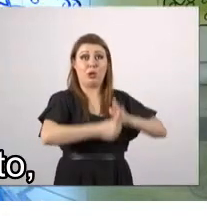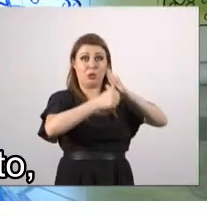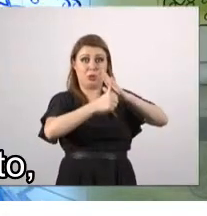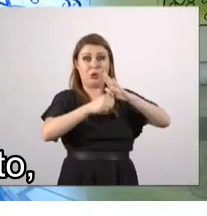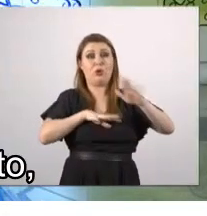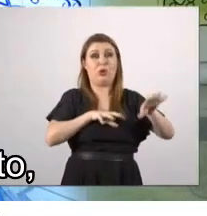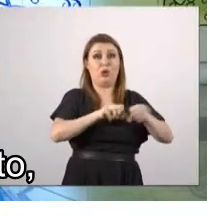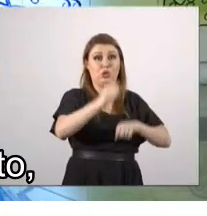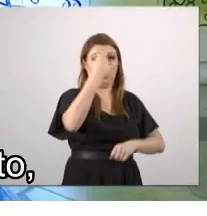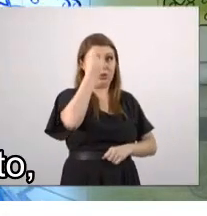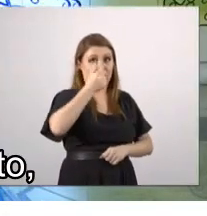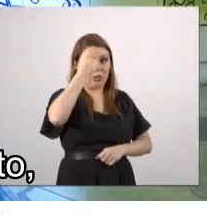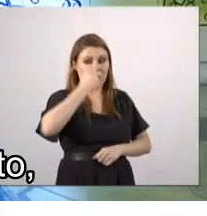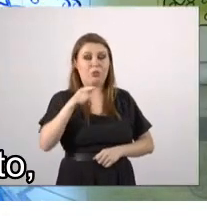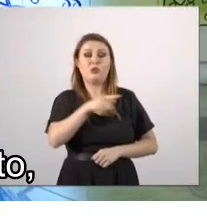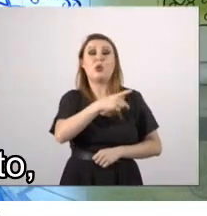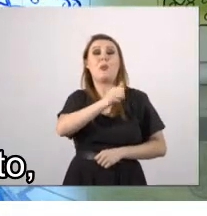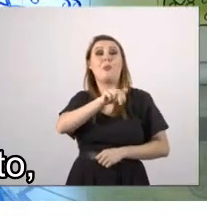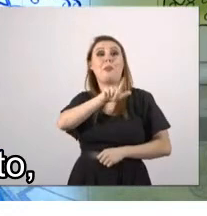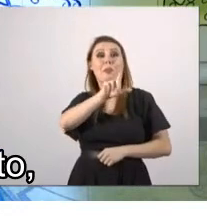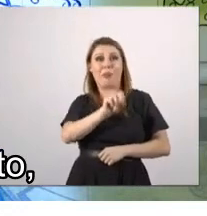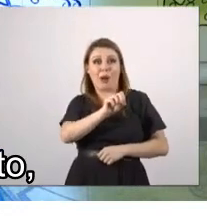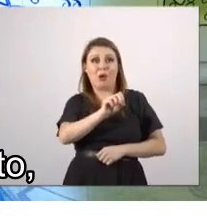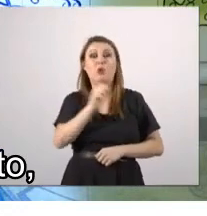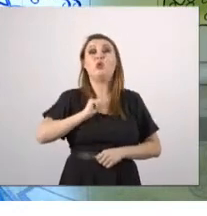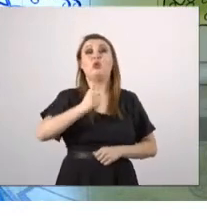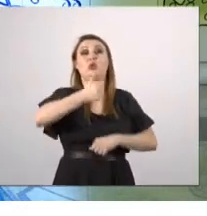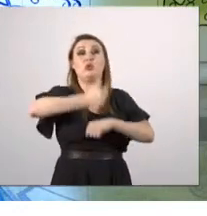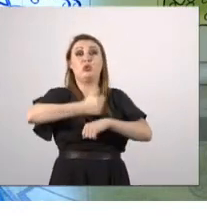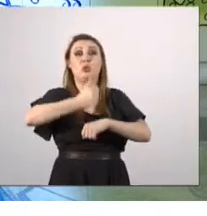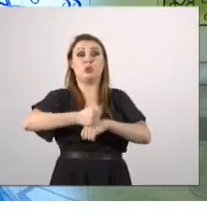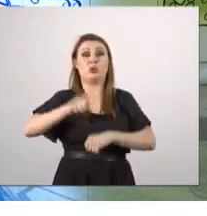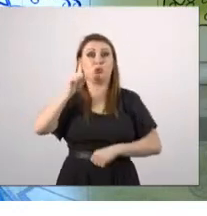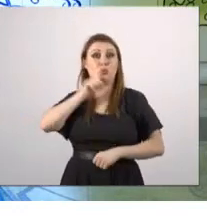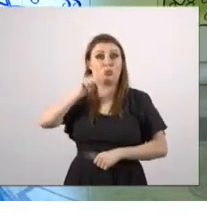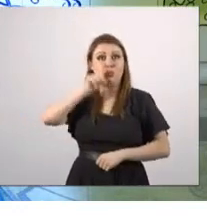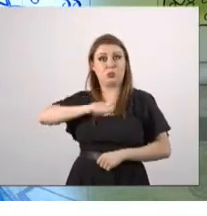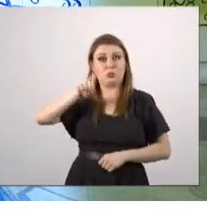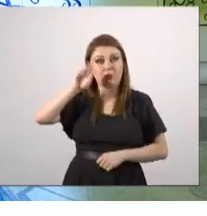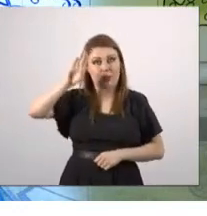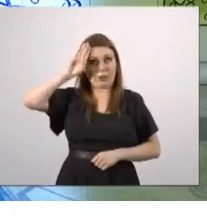Otávio Mussi Augusto, diretor do American Academy.